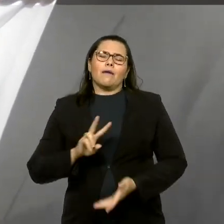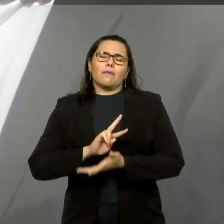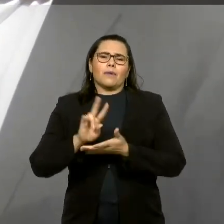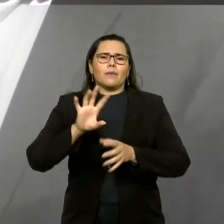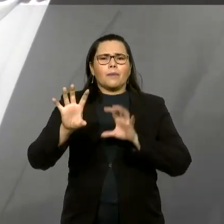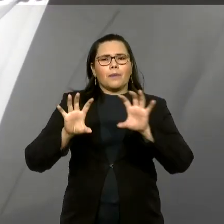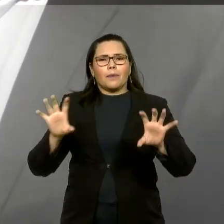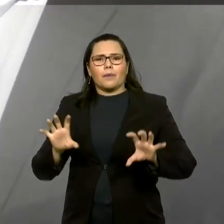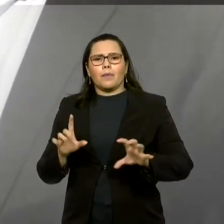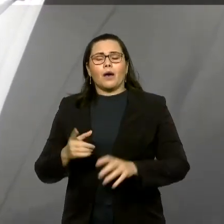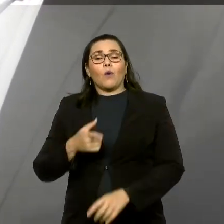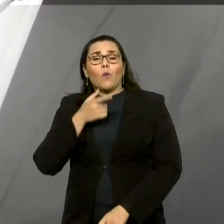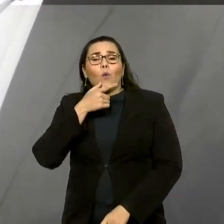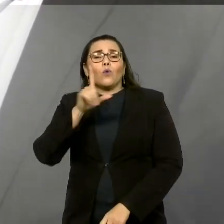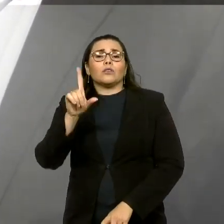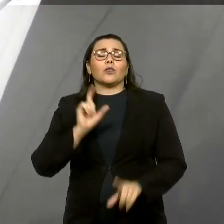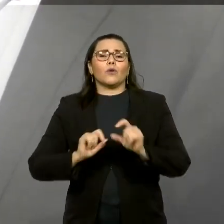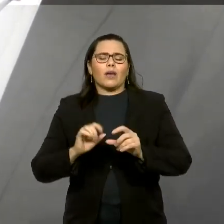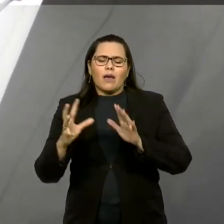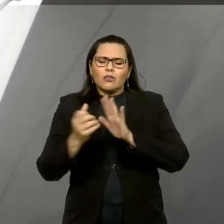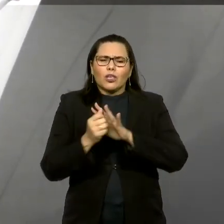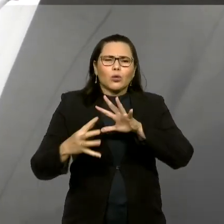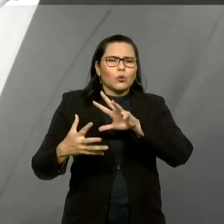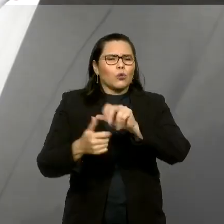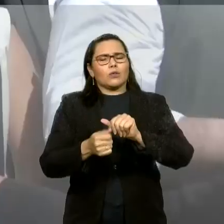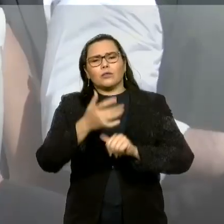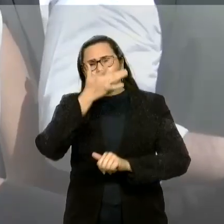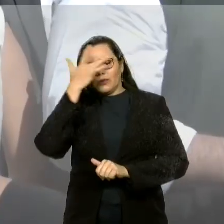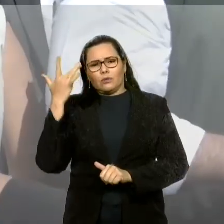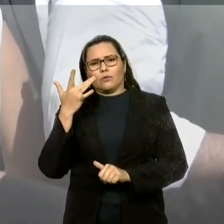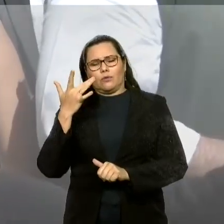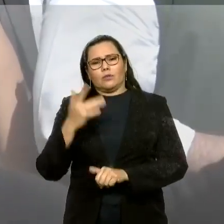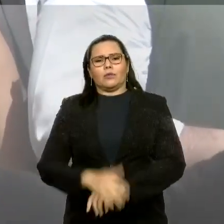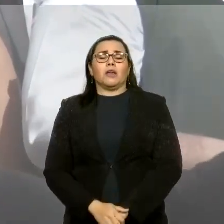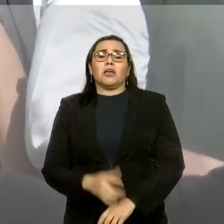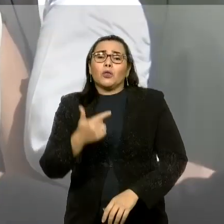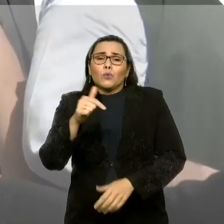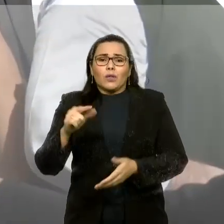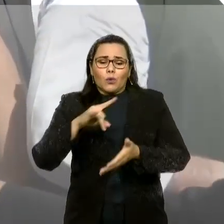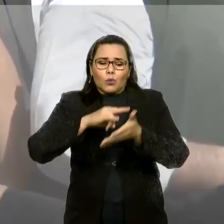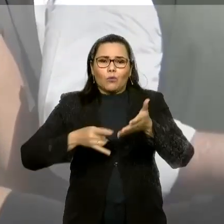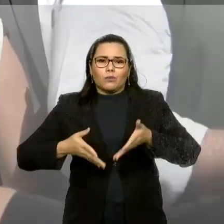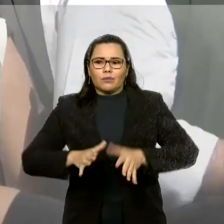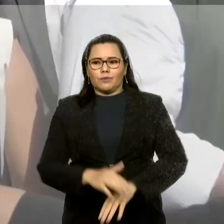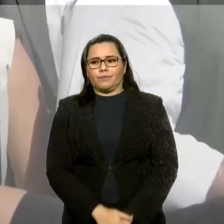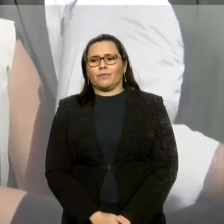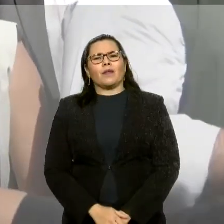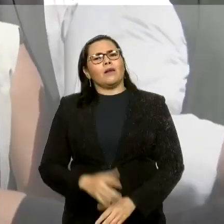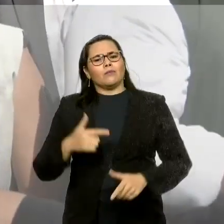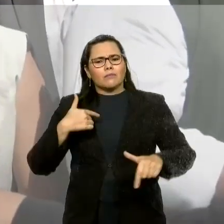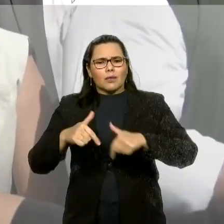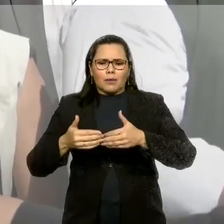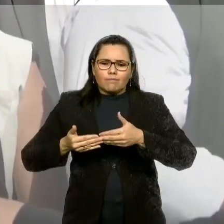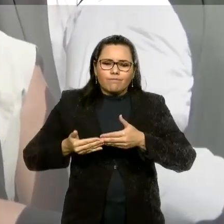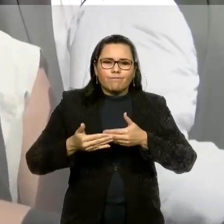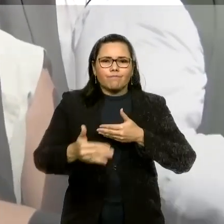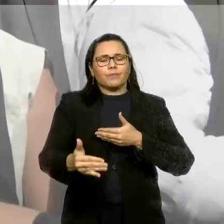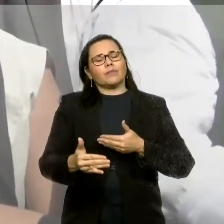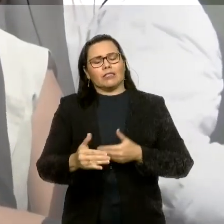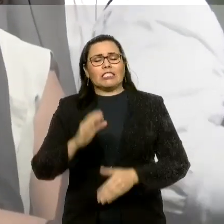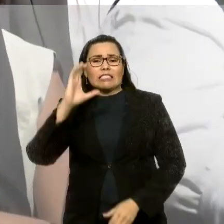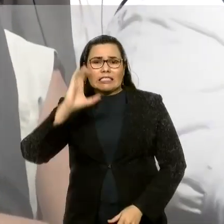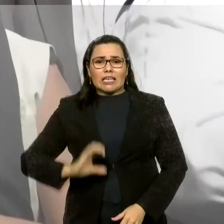alcançar zero pessoa sem documento é um trabalho permanente de cidadania certo que a gente